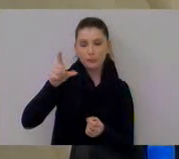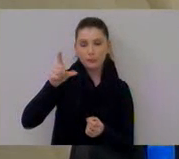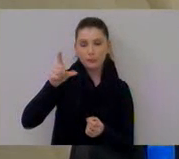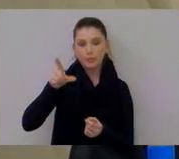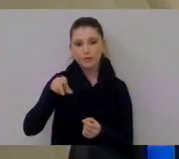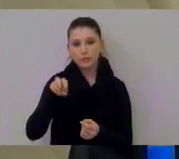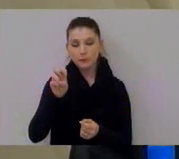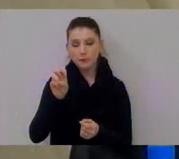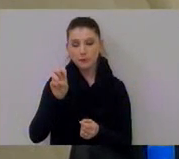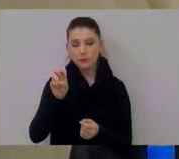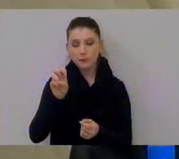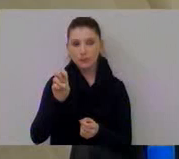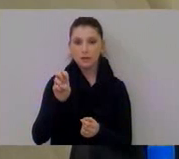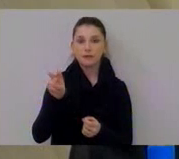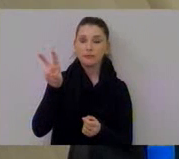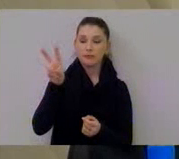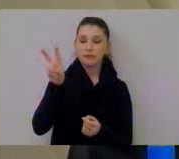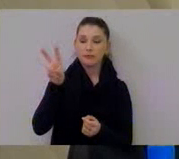309/2015. Autoria,